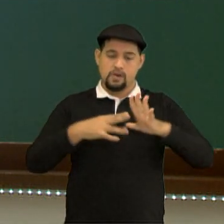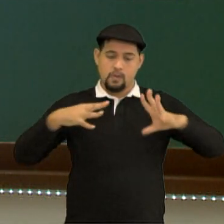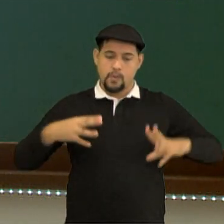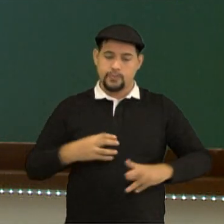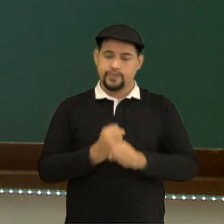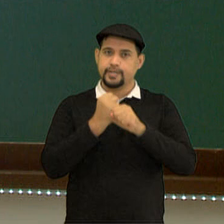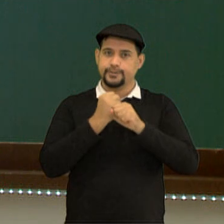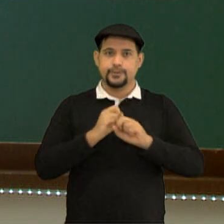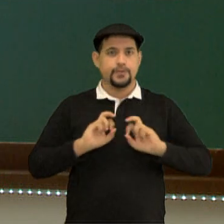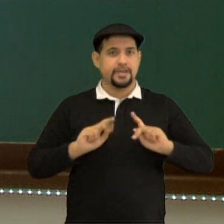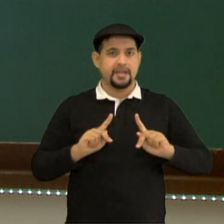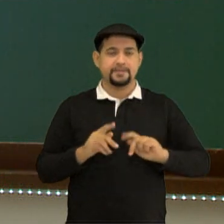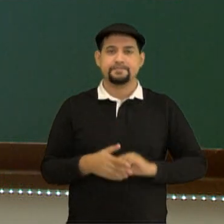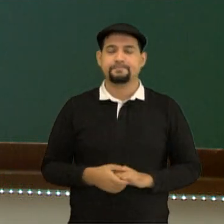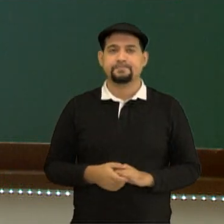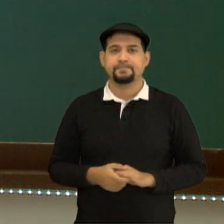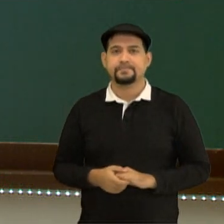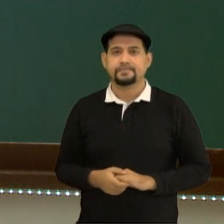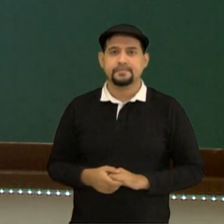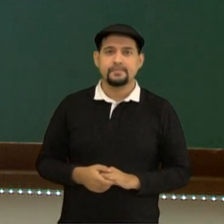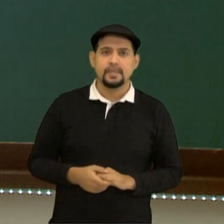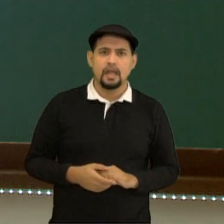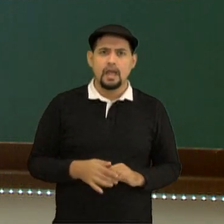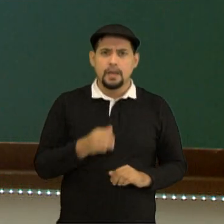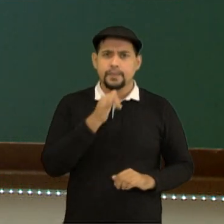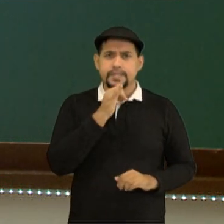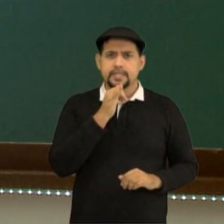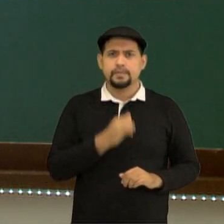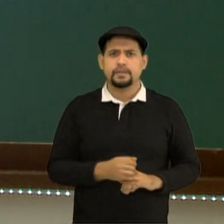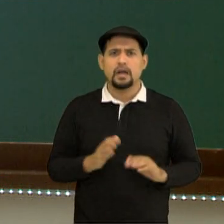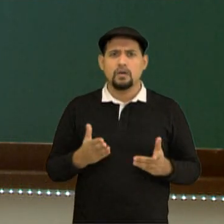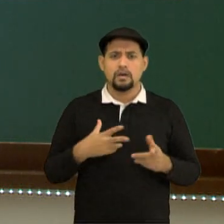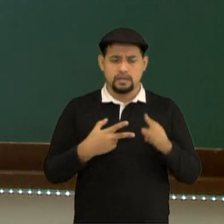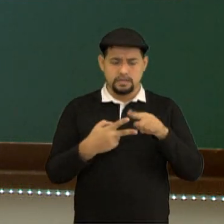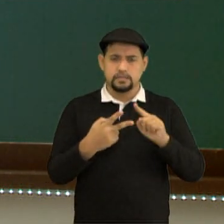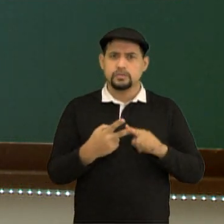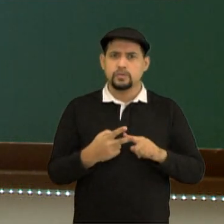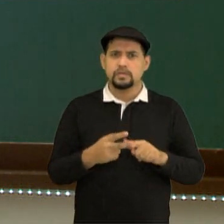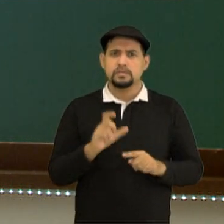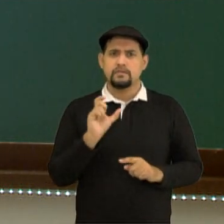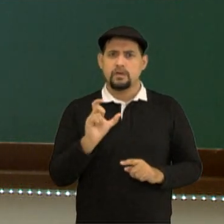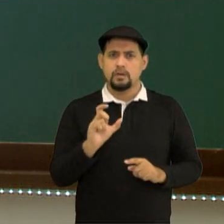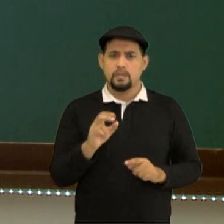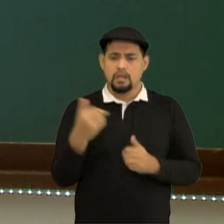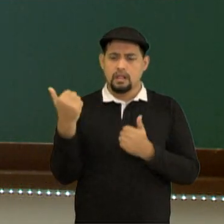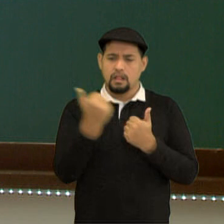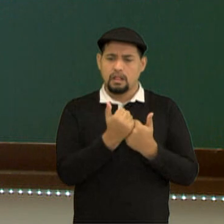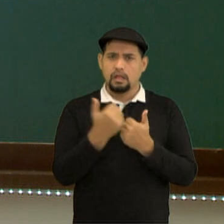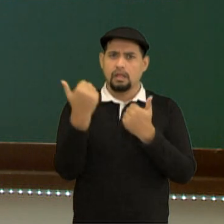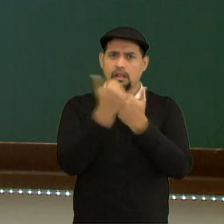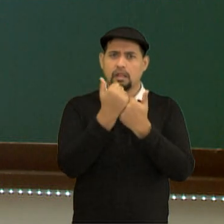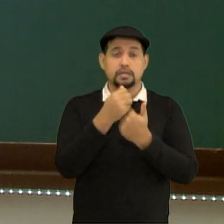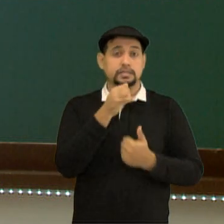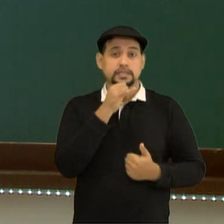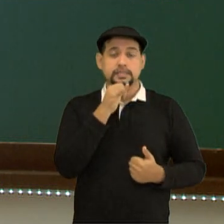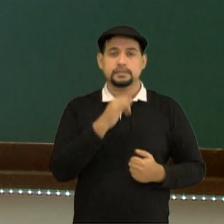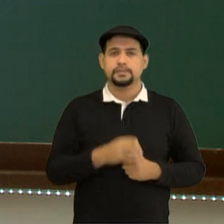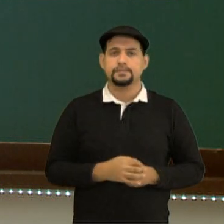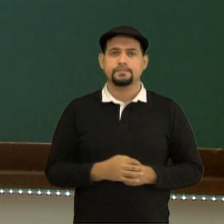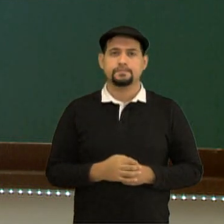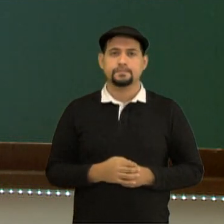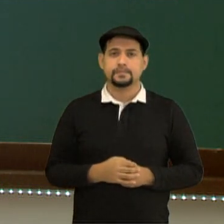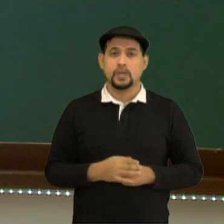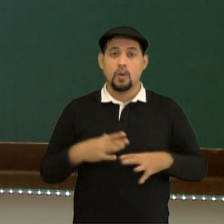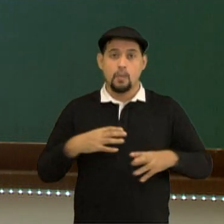montante. Tranquilo? Bem, agora se eu pegar essas duas fórmulas e substituir uma na outra, então no lugar aqui, por